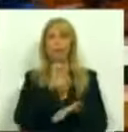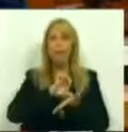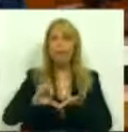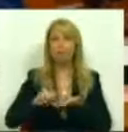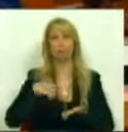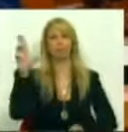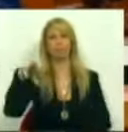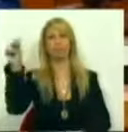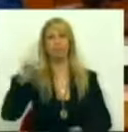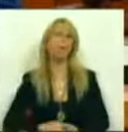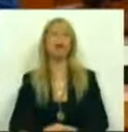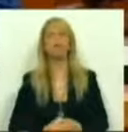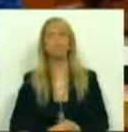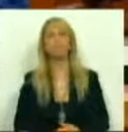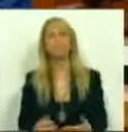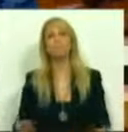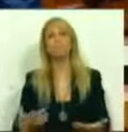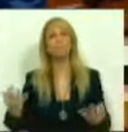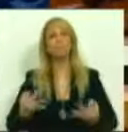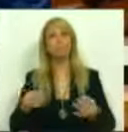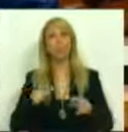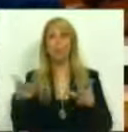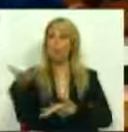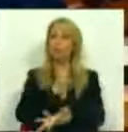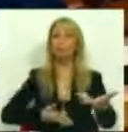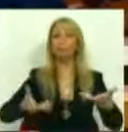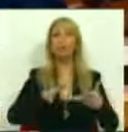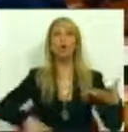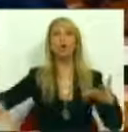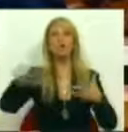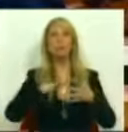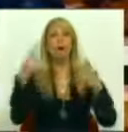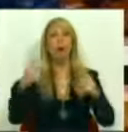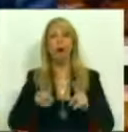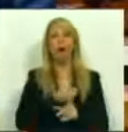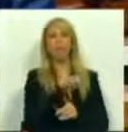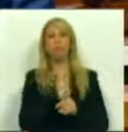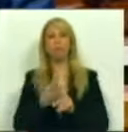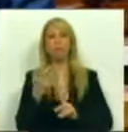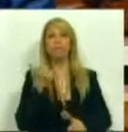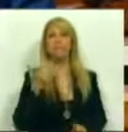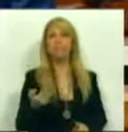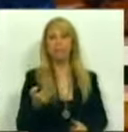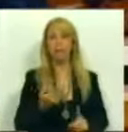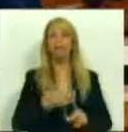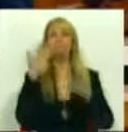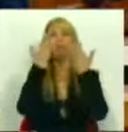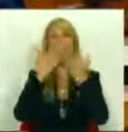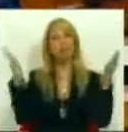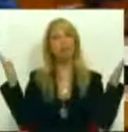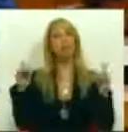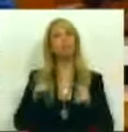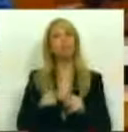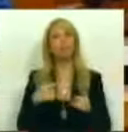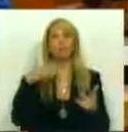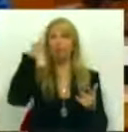nunca. O facto de hoje convivermos num espaço composto por 27 democracias e darmos isso como algo